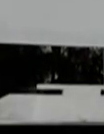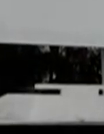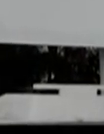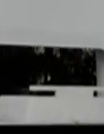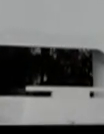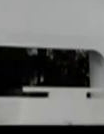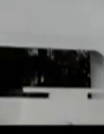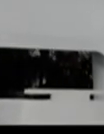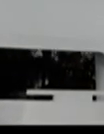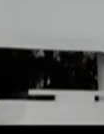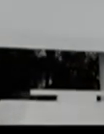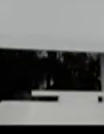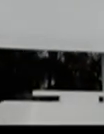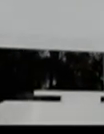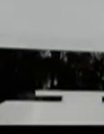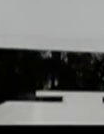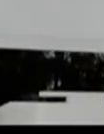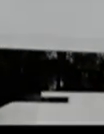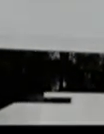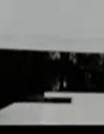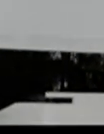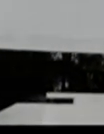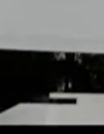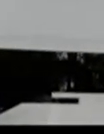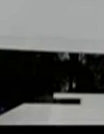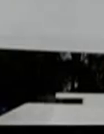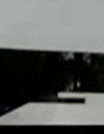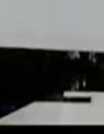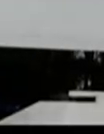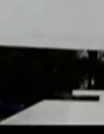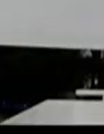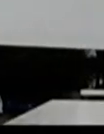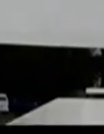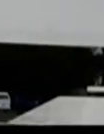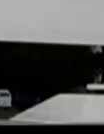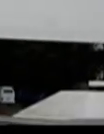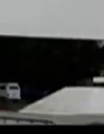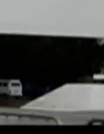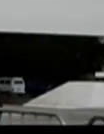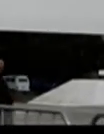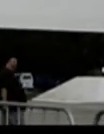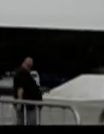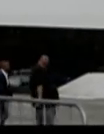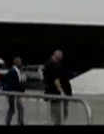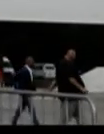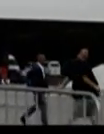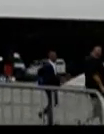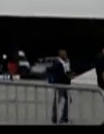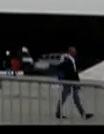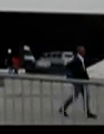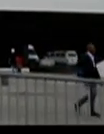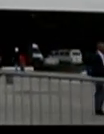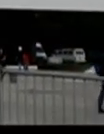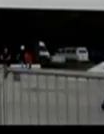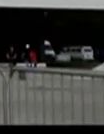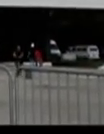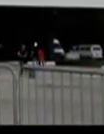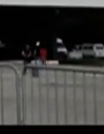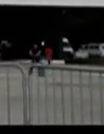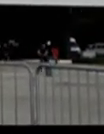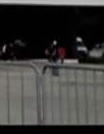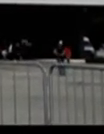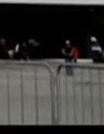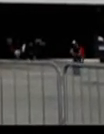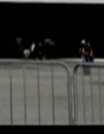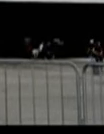Brasil. ¿Qué podemos ver allá al fondo? Ali ao fundo, hoje é uma